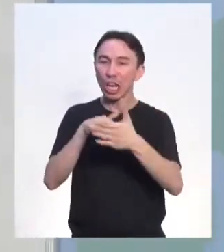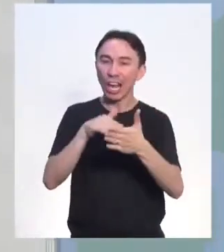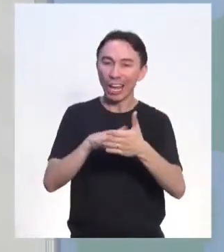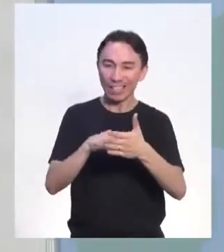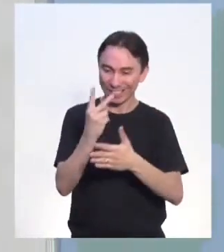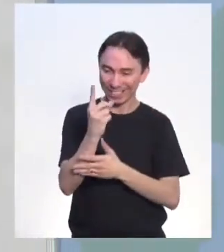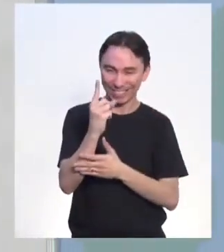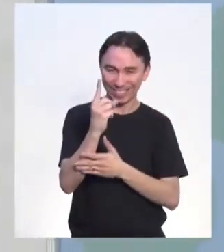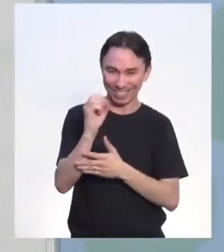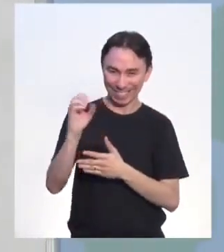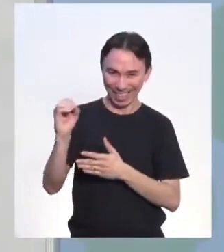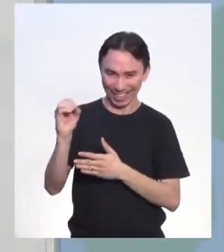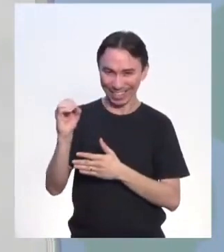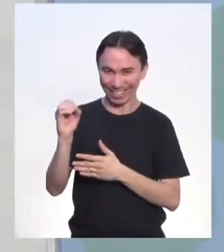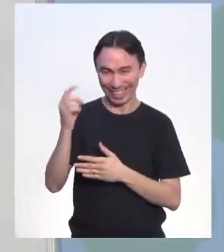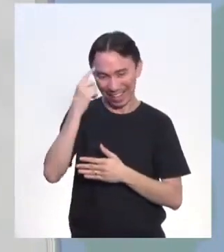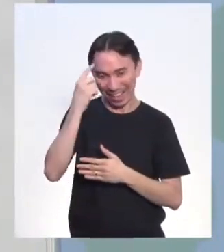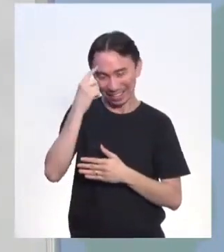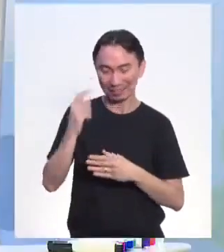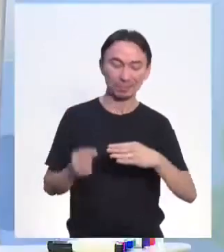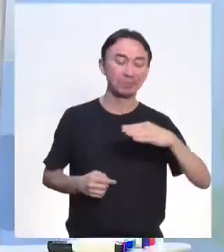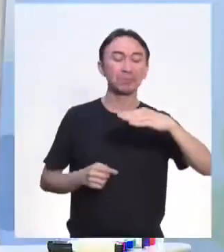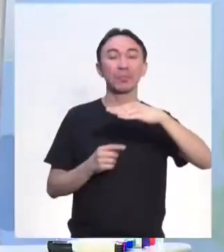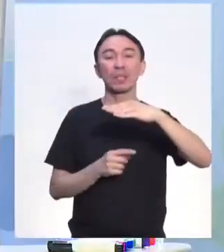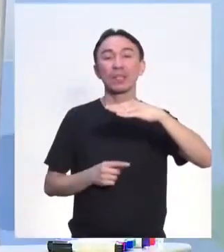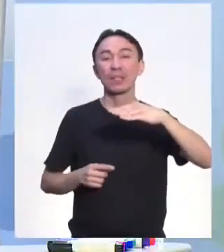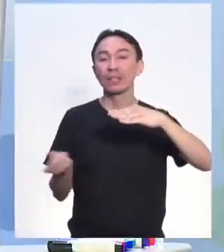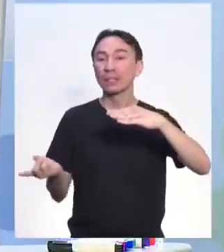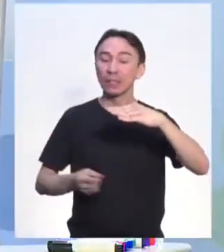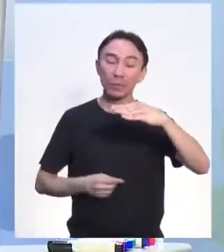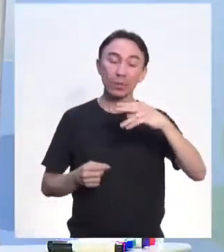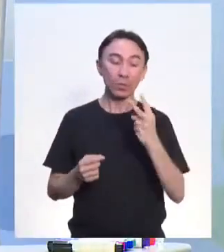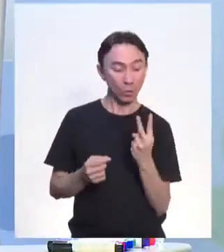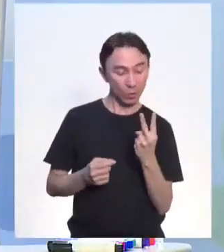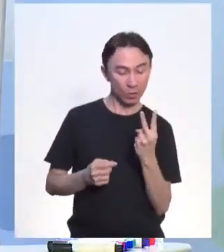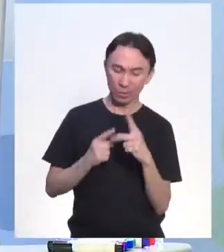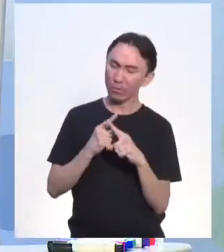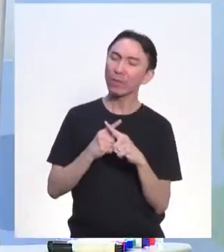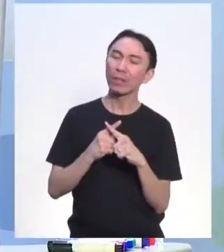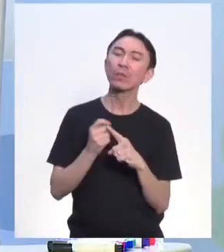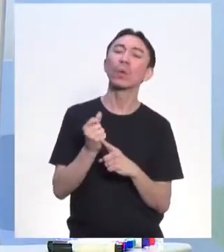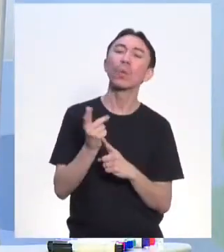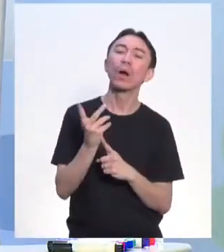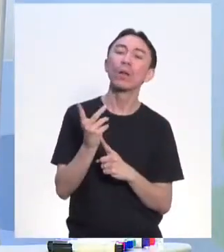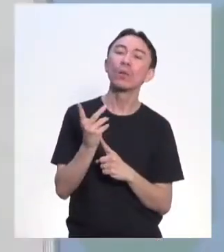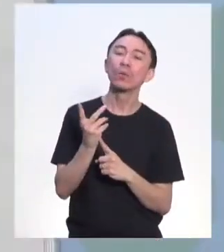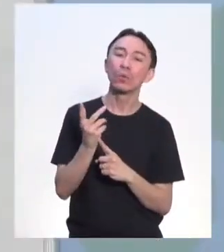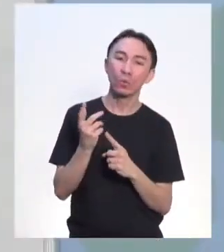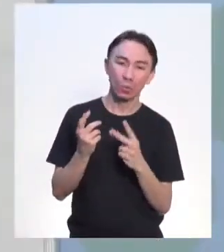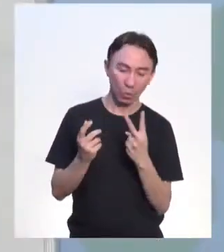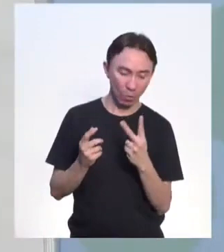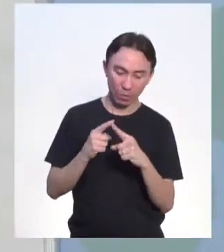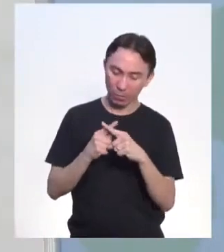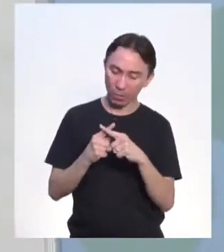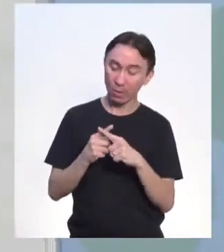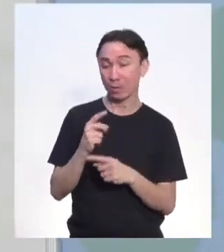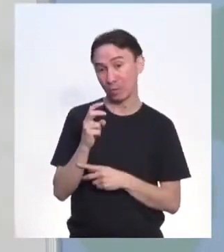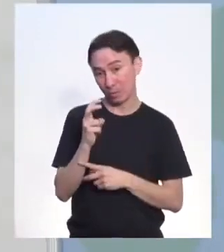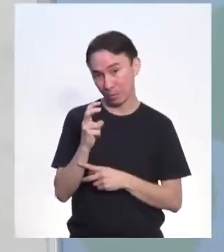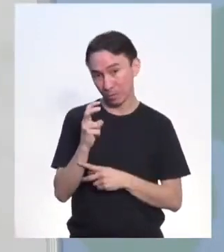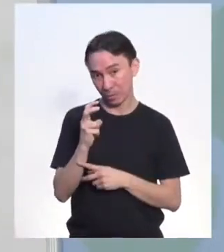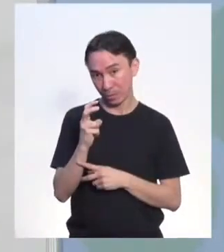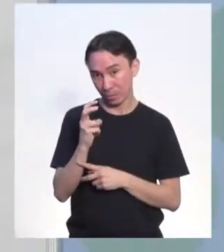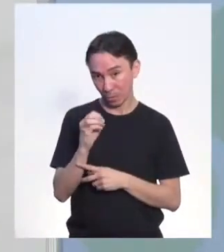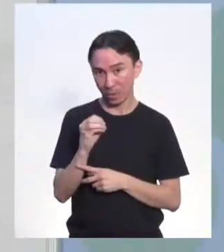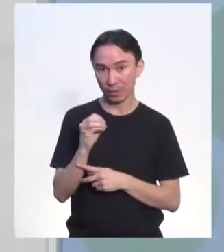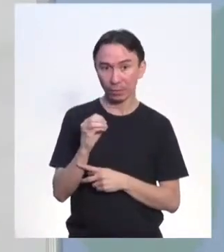porcentagem, então eu quero chegar no número 100 embaixo. Então, para chegar no 100, eu tenho que pensar por quanto eu vou multiplicar. 2 vezes quem